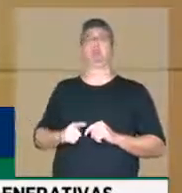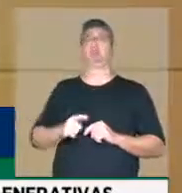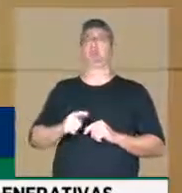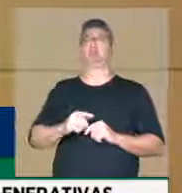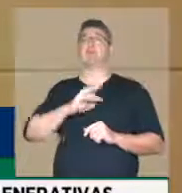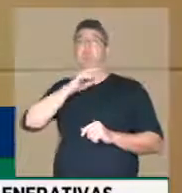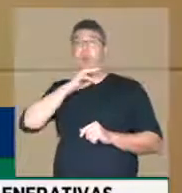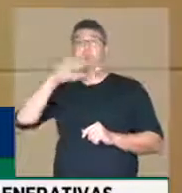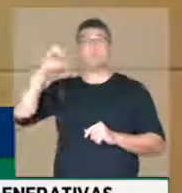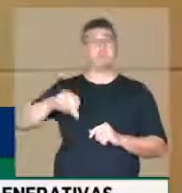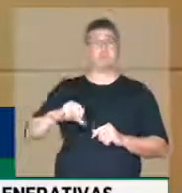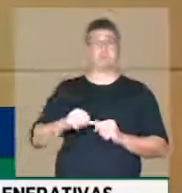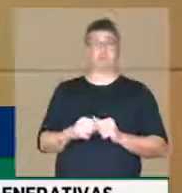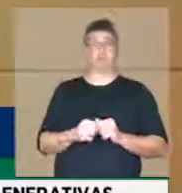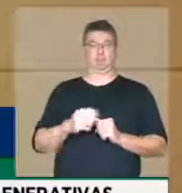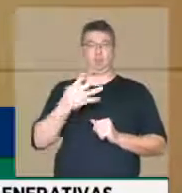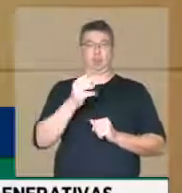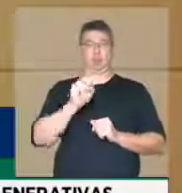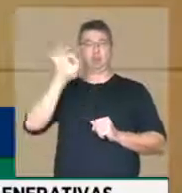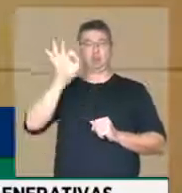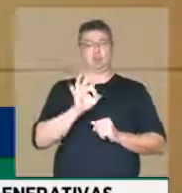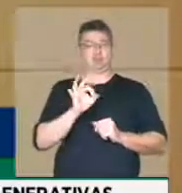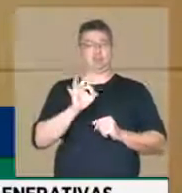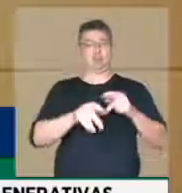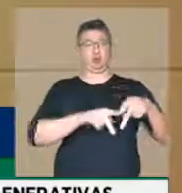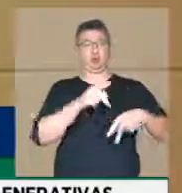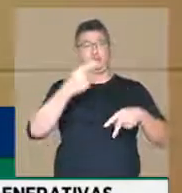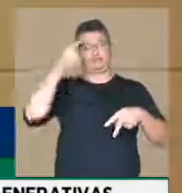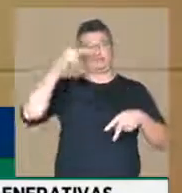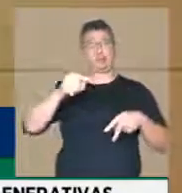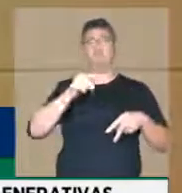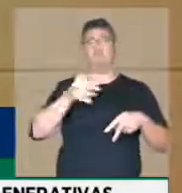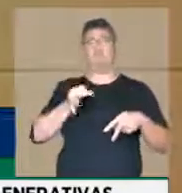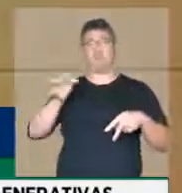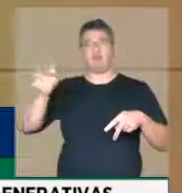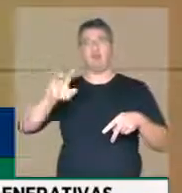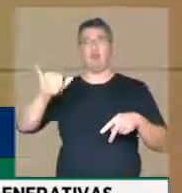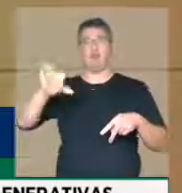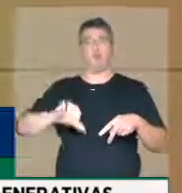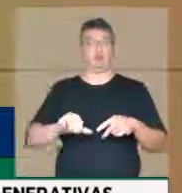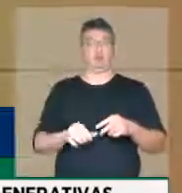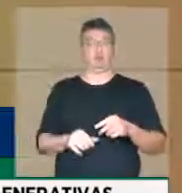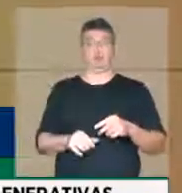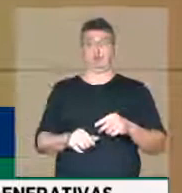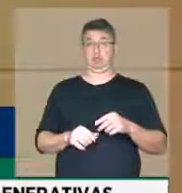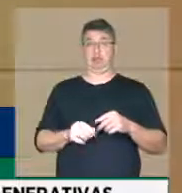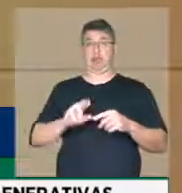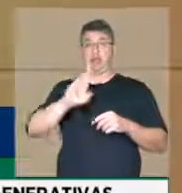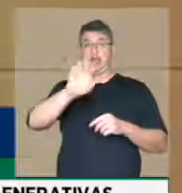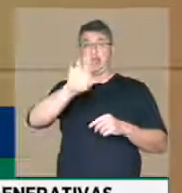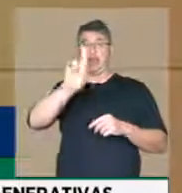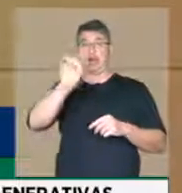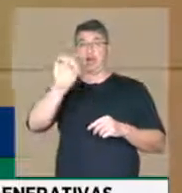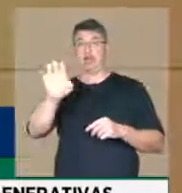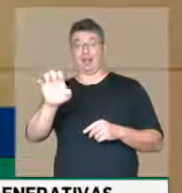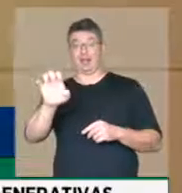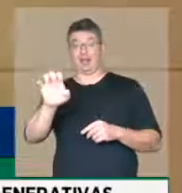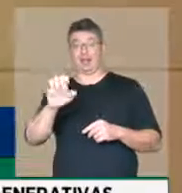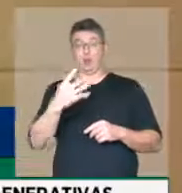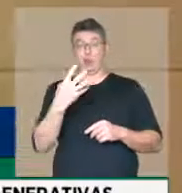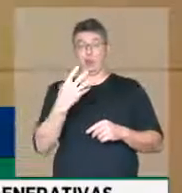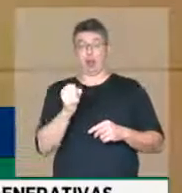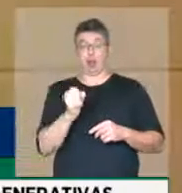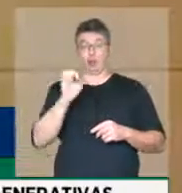ou péssimas para 48% dos brasileiros. Um número recorde, 48%